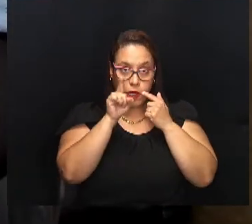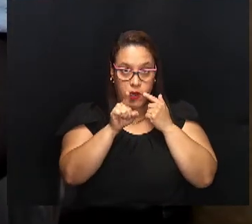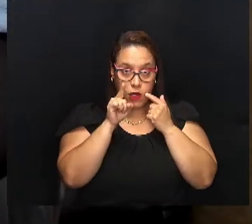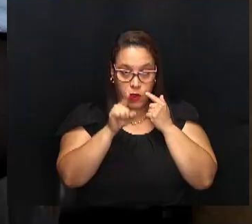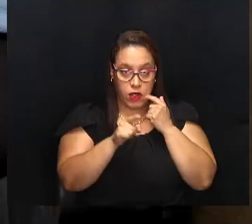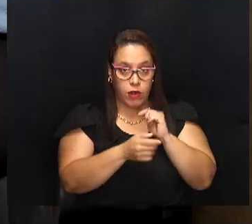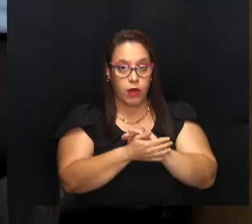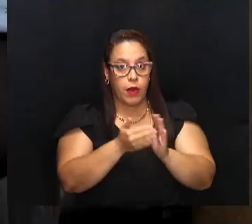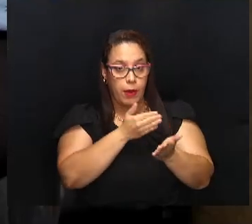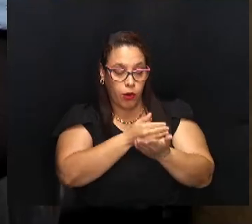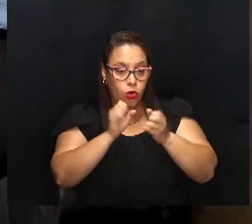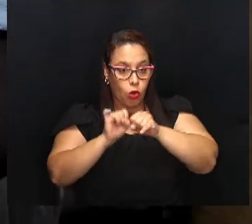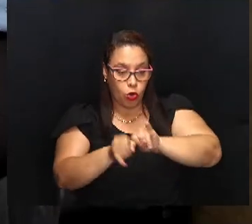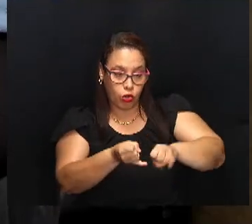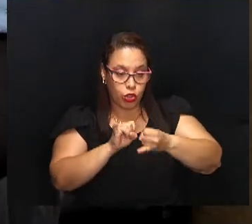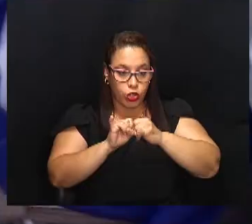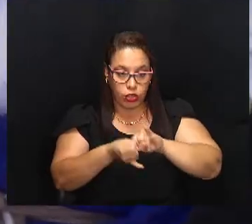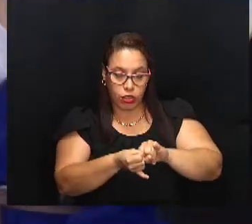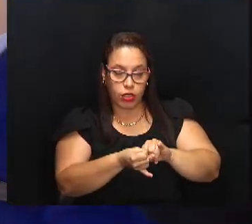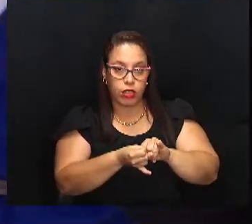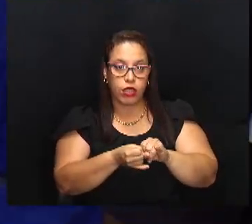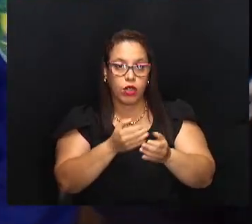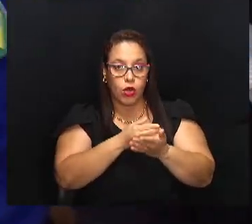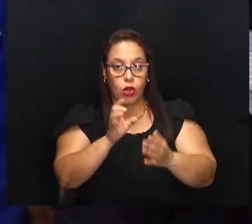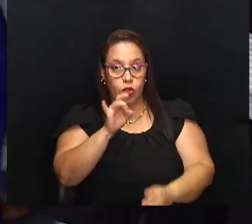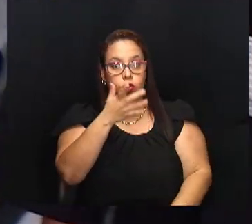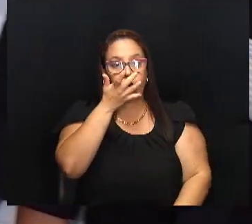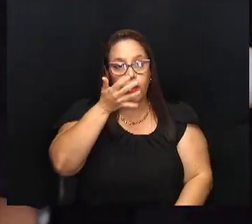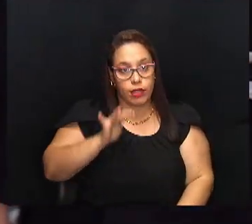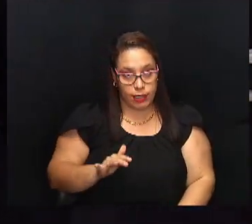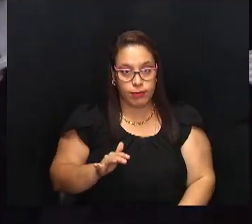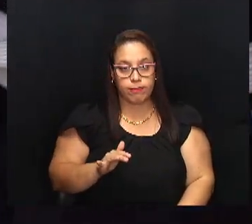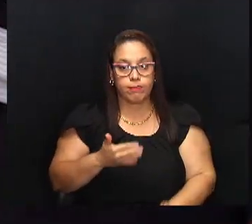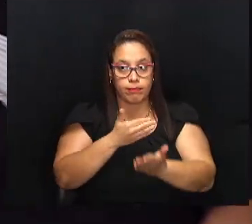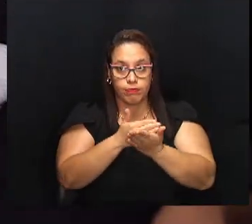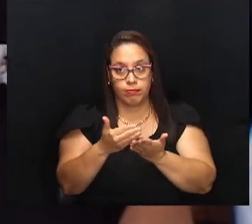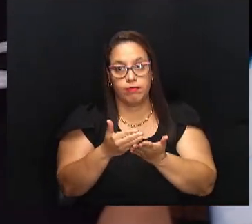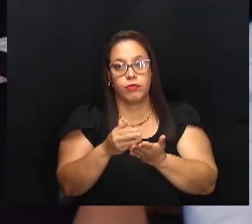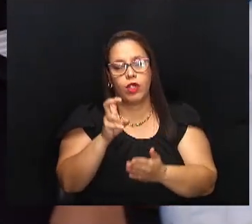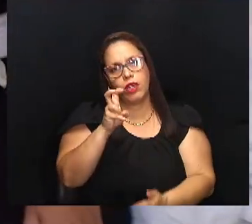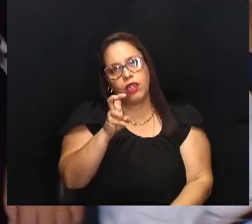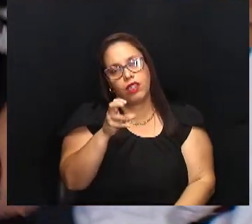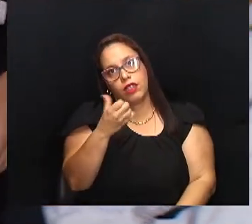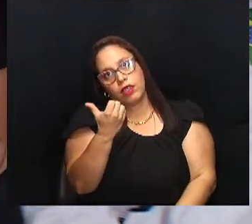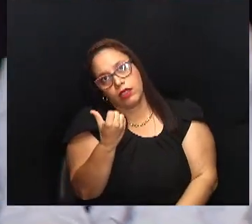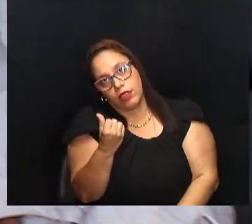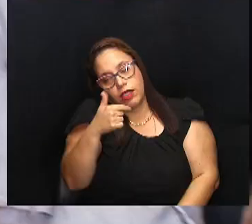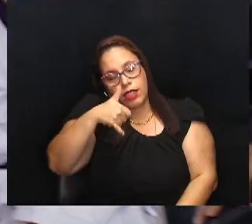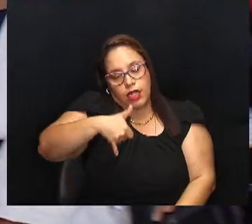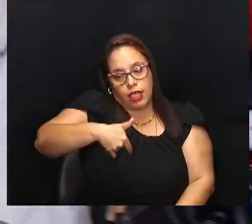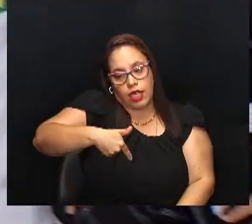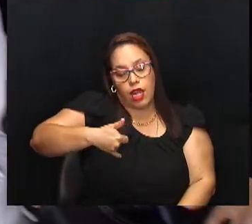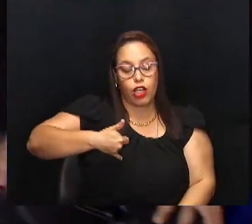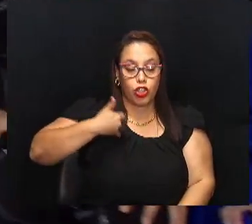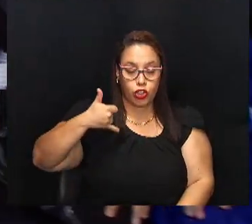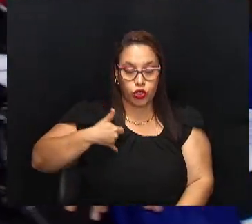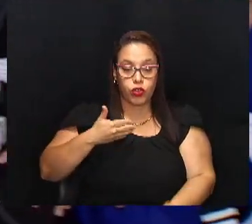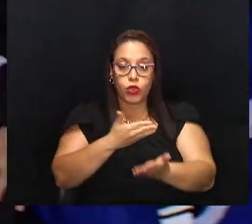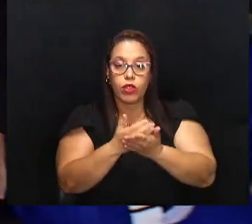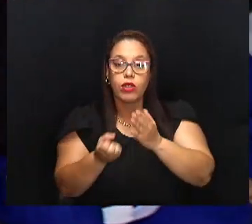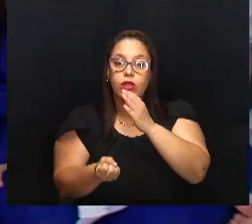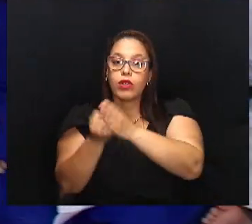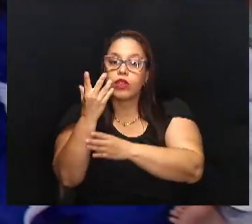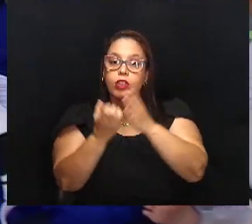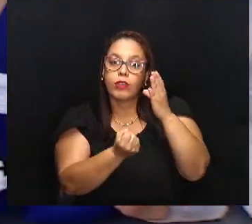onde iniciamos com o jiu-jitsu, a princípio só com criança, né, a partir de 5, 6, 7 anos. Só começou a aparecer também